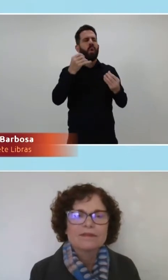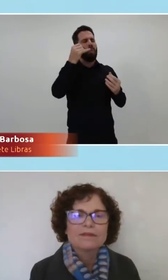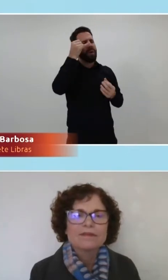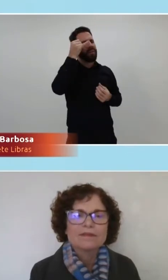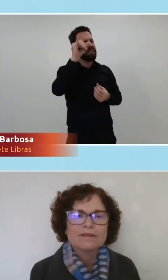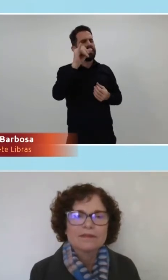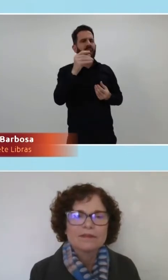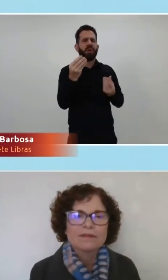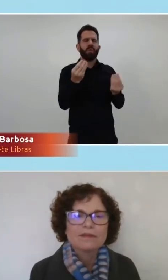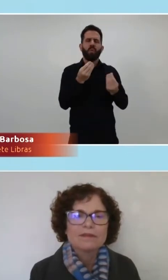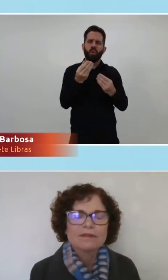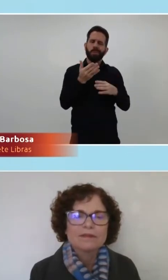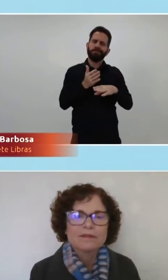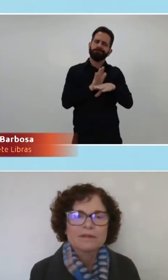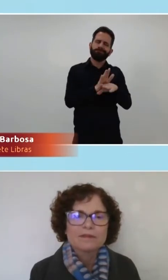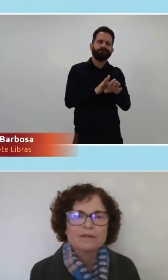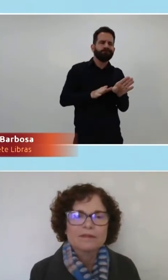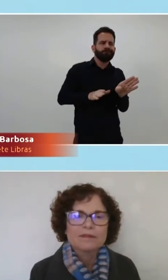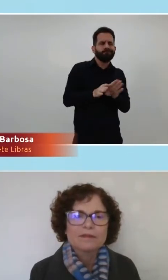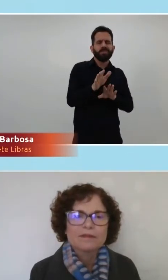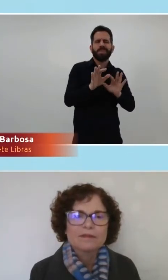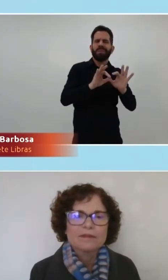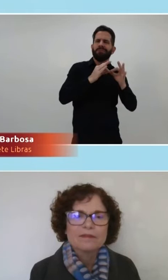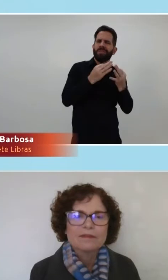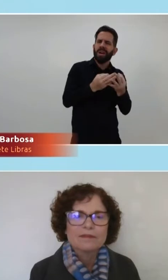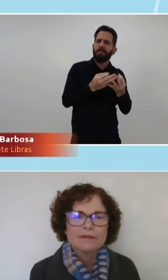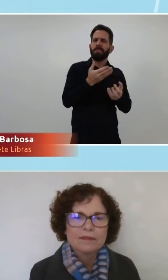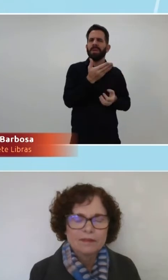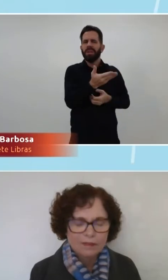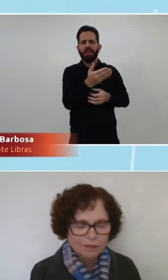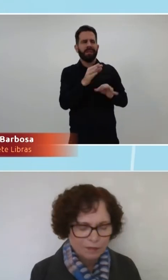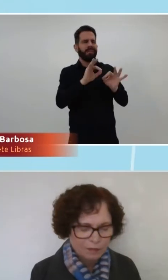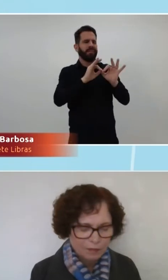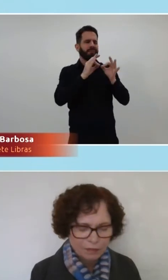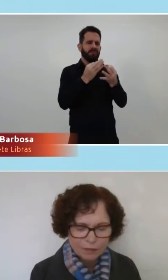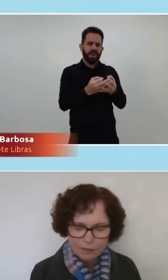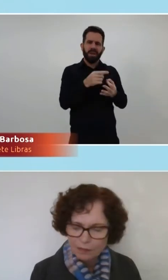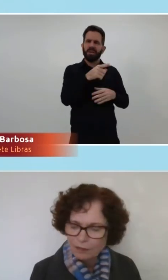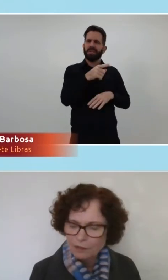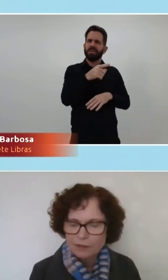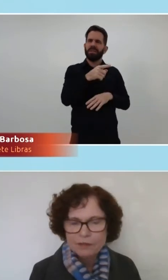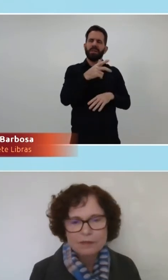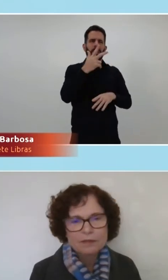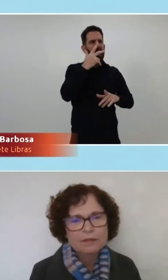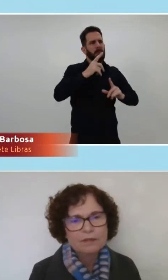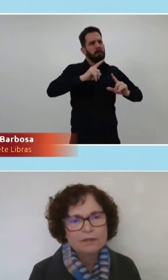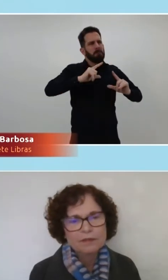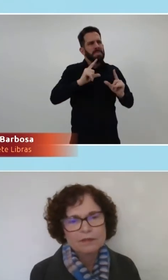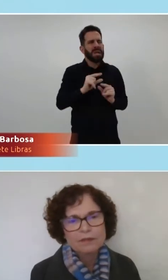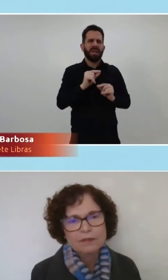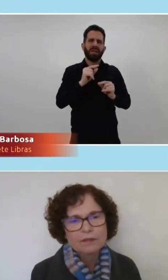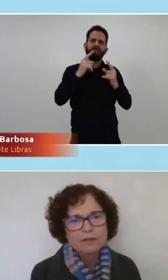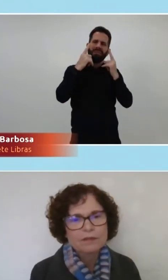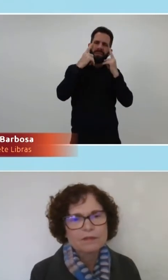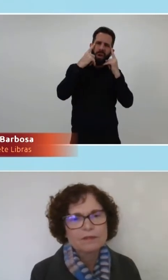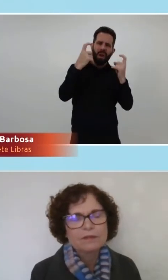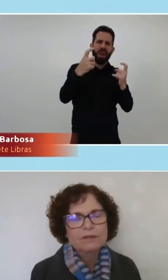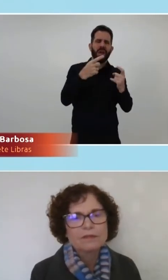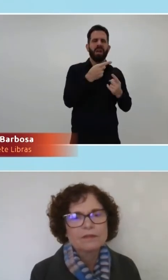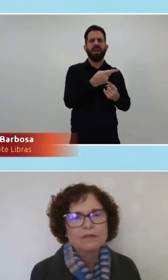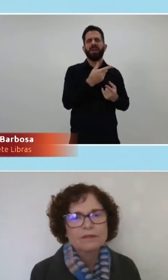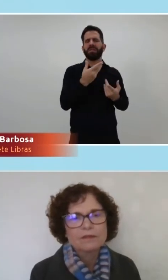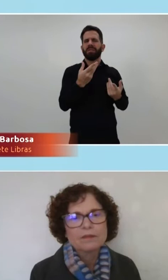família para que ela se coloque de uma forma menos violenta, para que haja